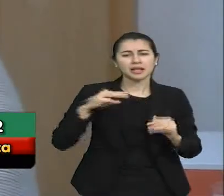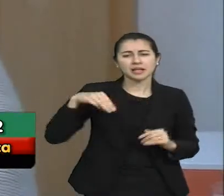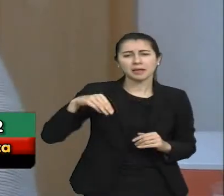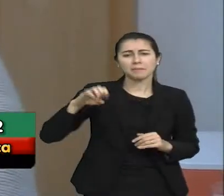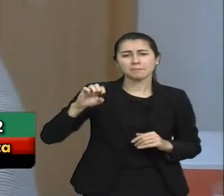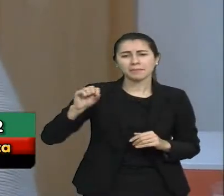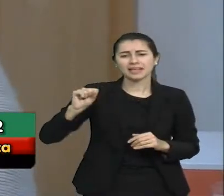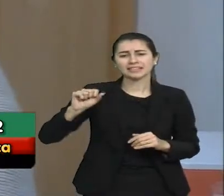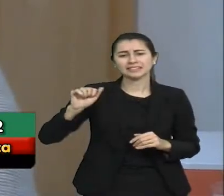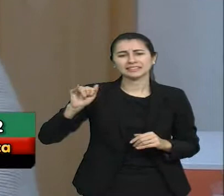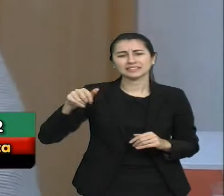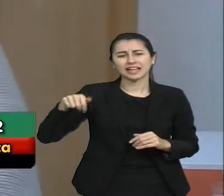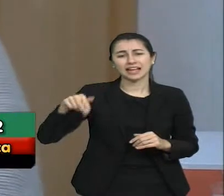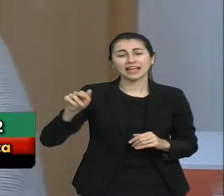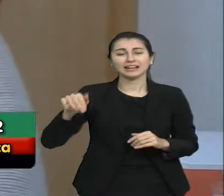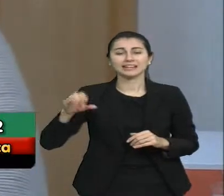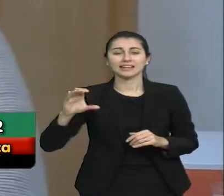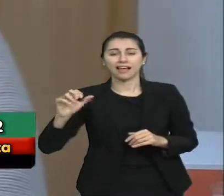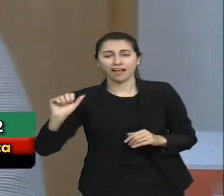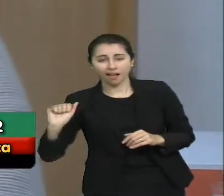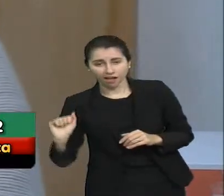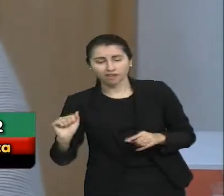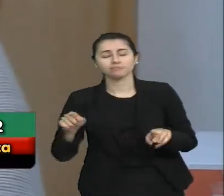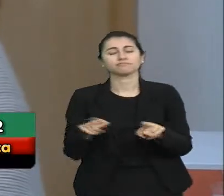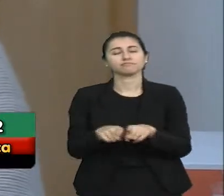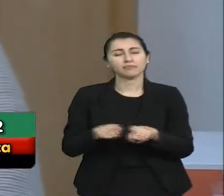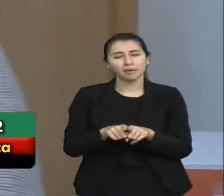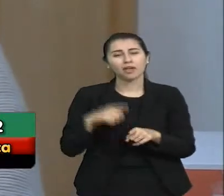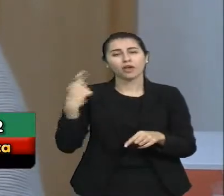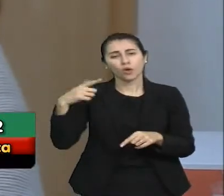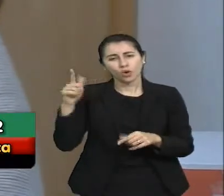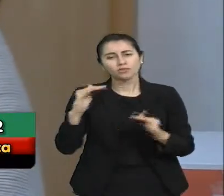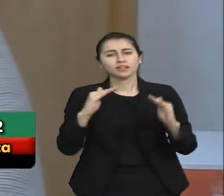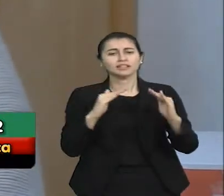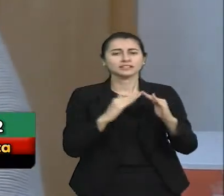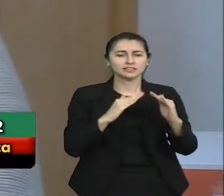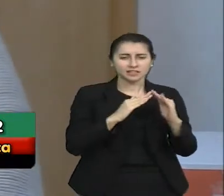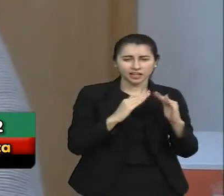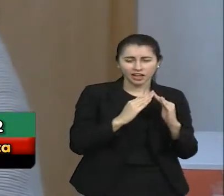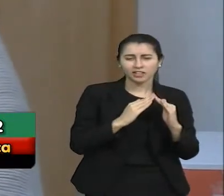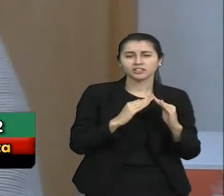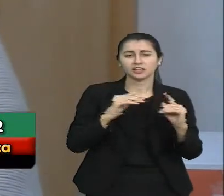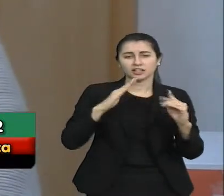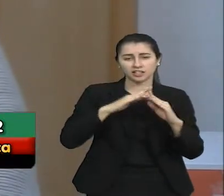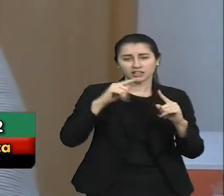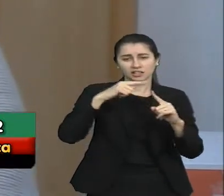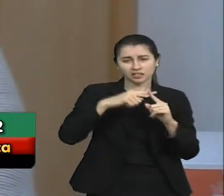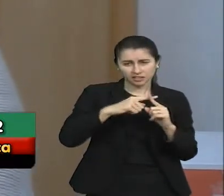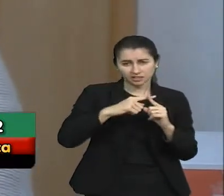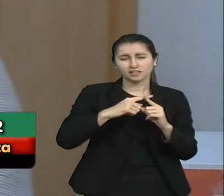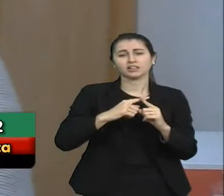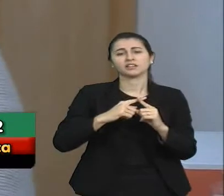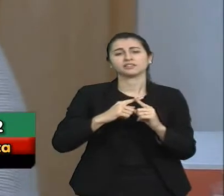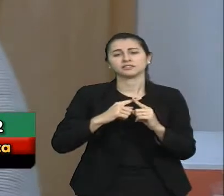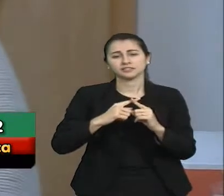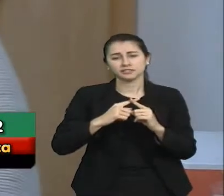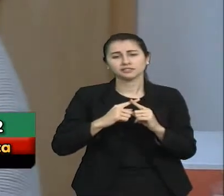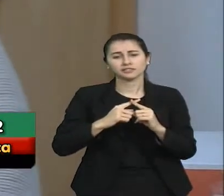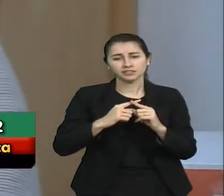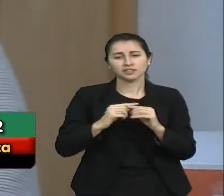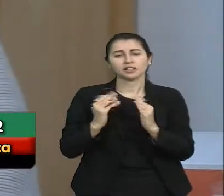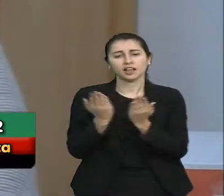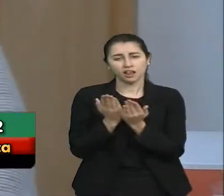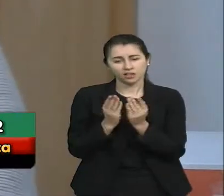União das Sociedades Espíritas de Osasco. Por favor, leve meu abraço ao presidente Fernando. Baba Moncler,